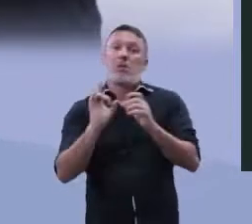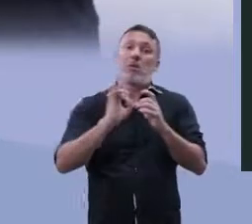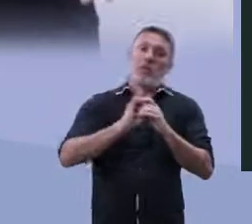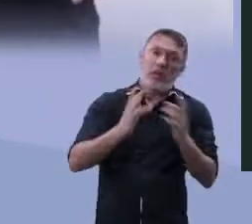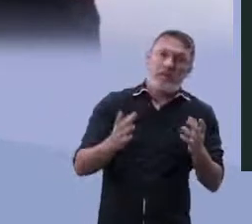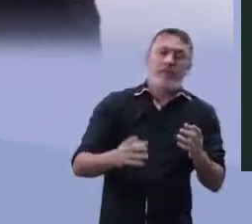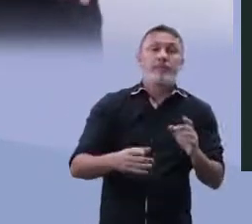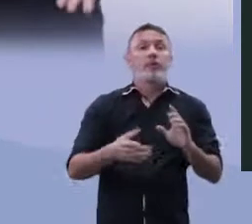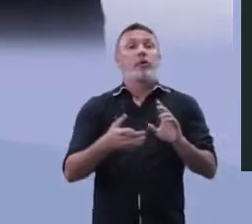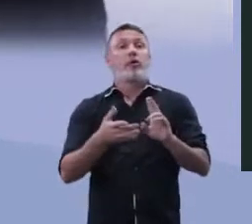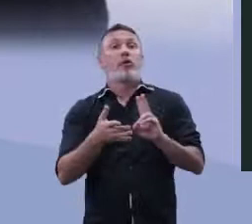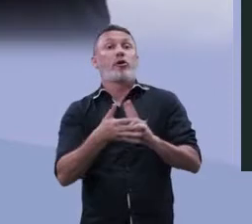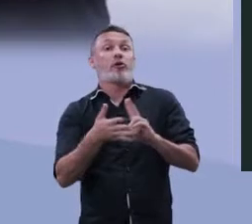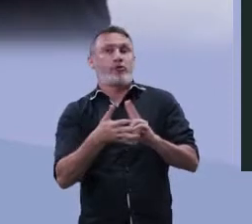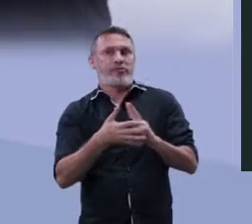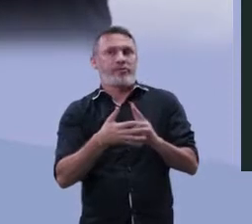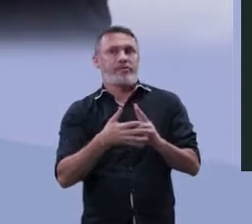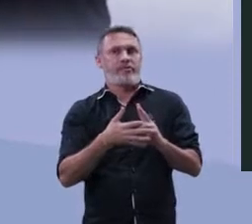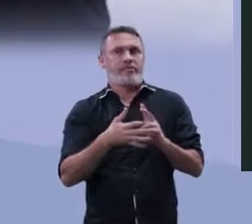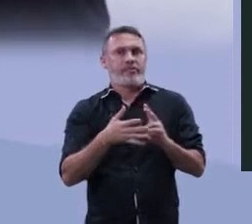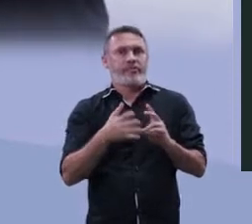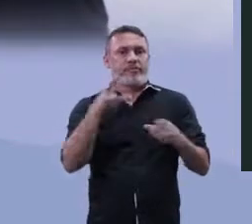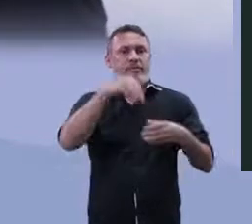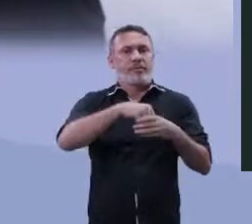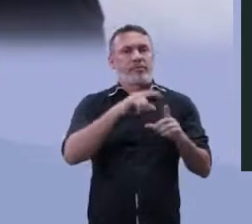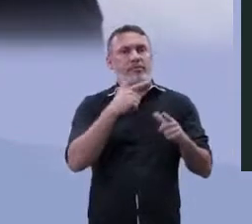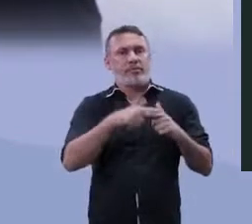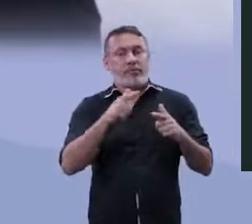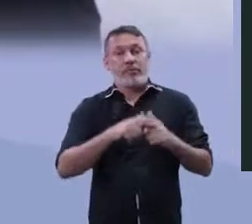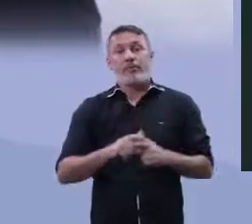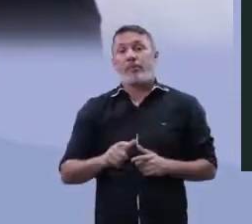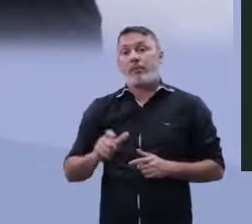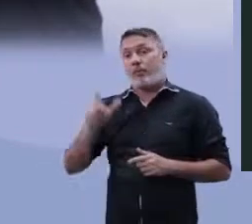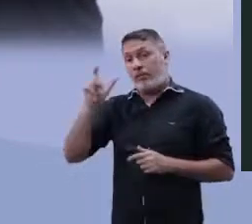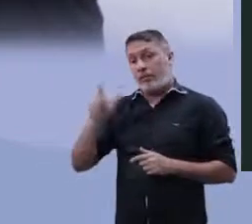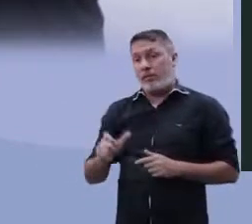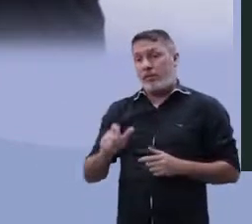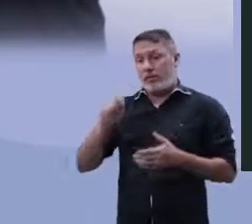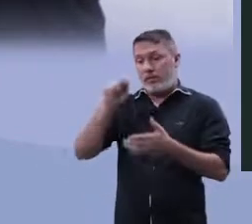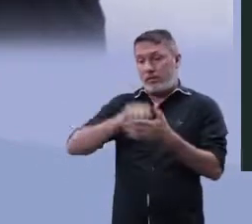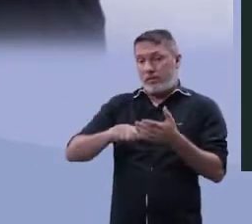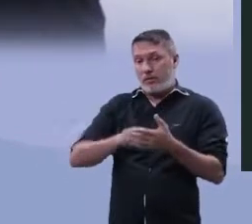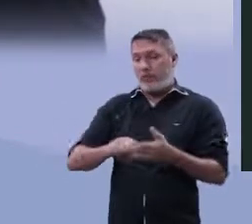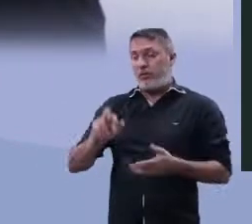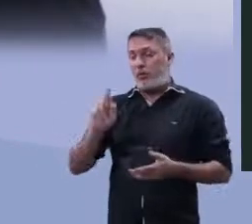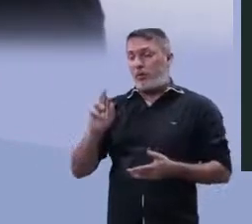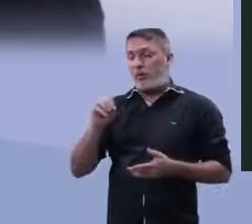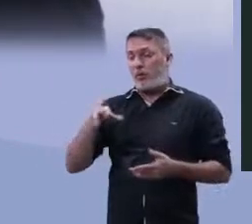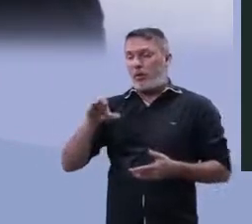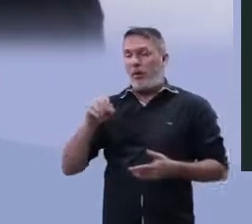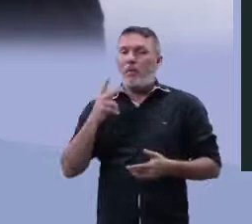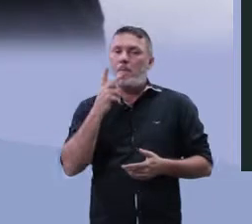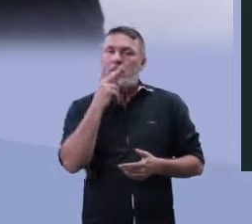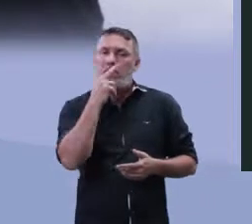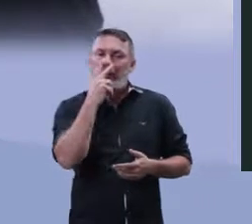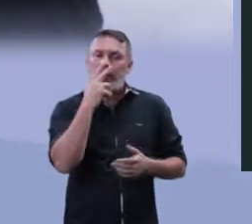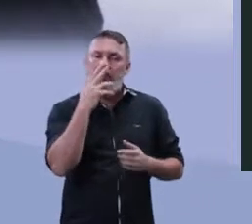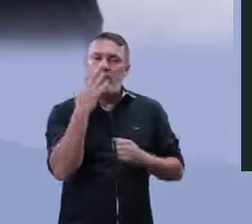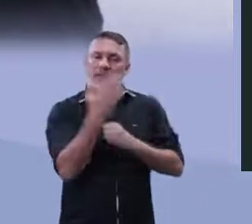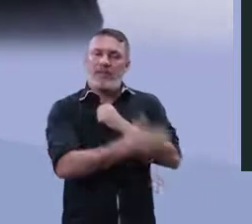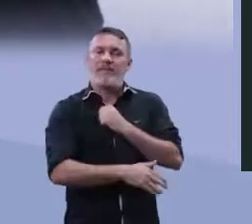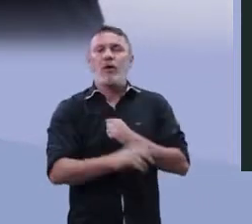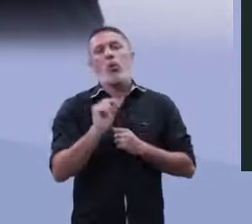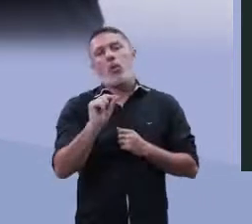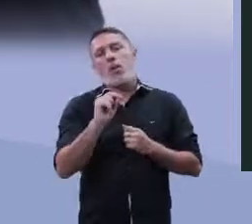escravizados ou libertos, e os indígenas, né? Então, o Silvio Romero defende uma ideia de quase